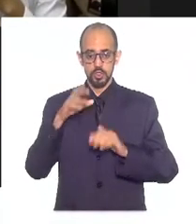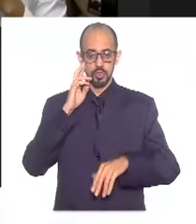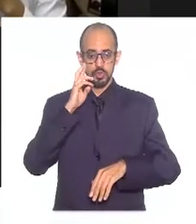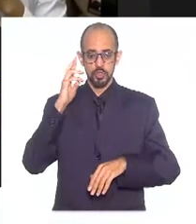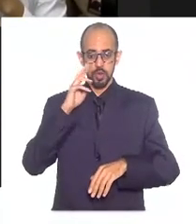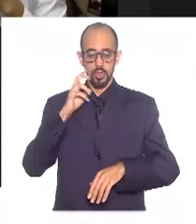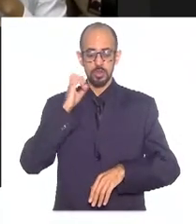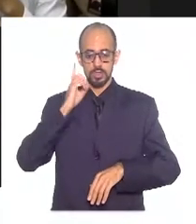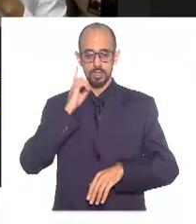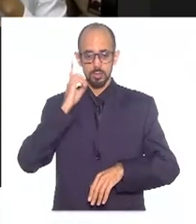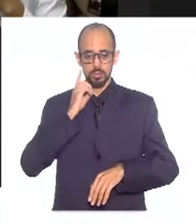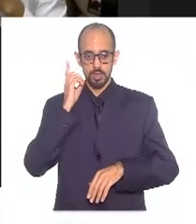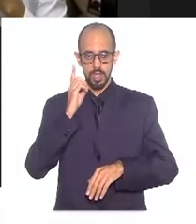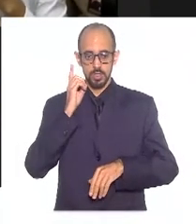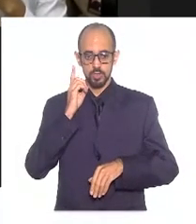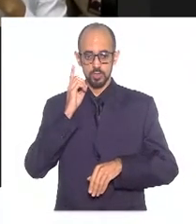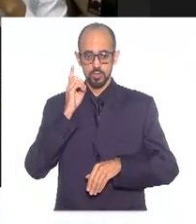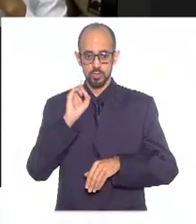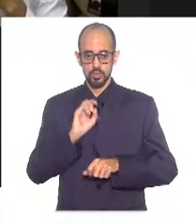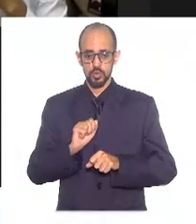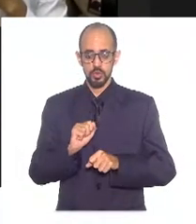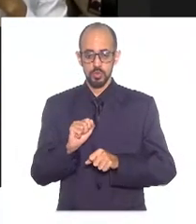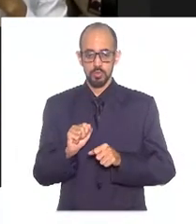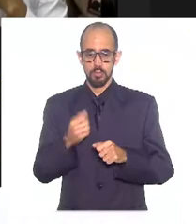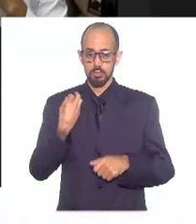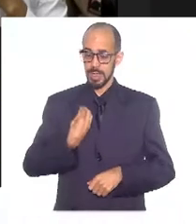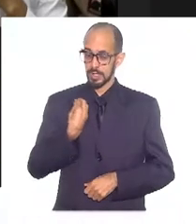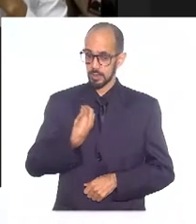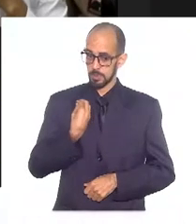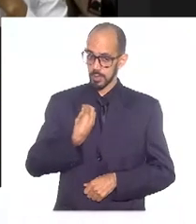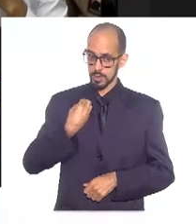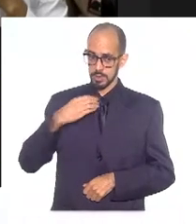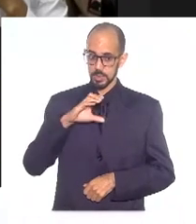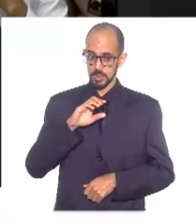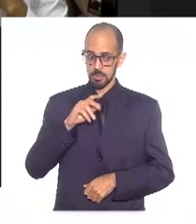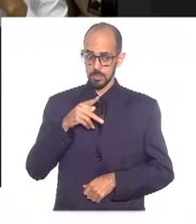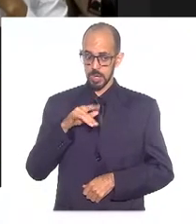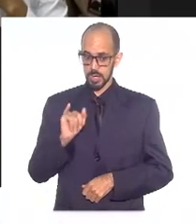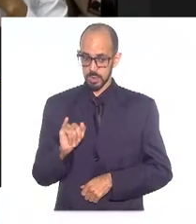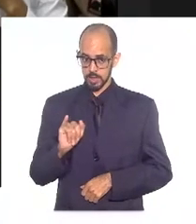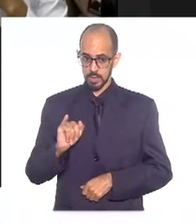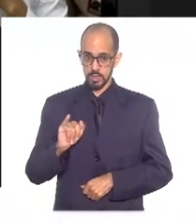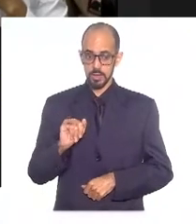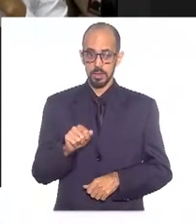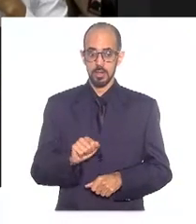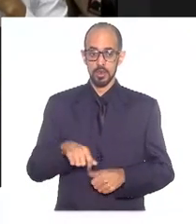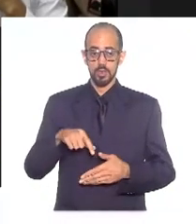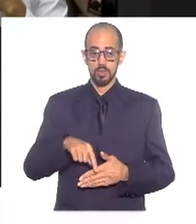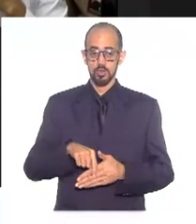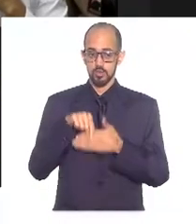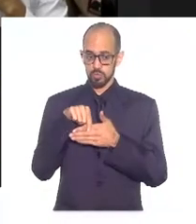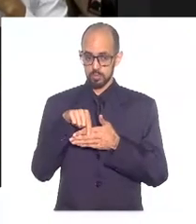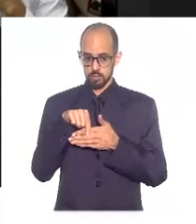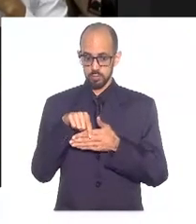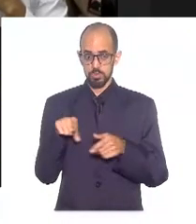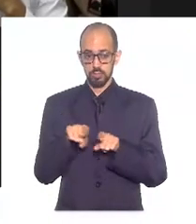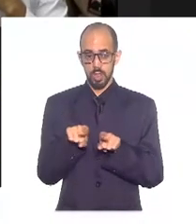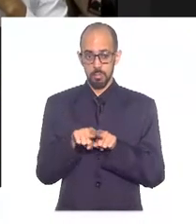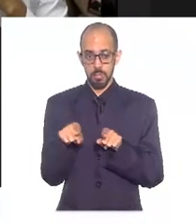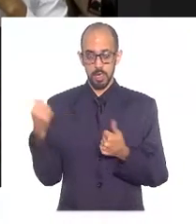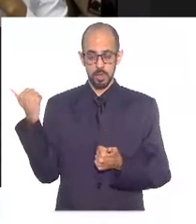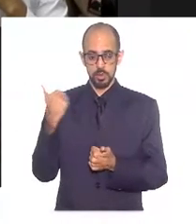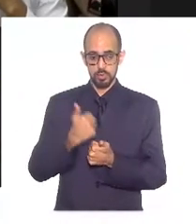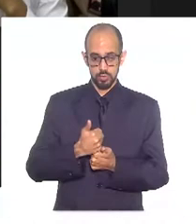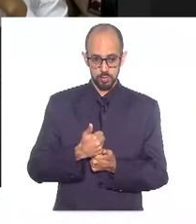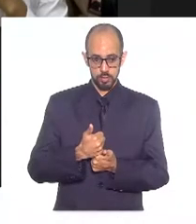deputados, membros da presente CPI, os titulares e os suplentes, destinada